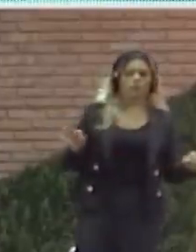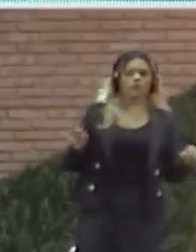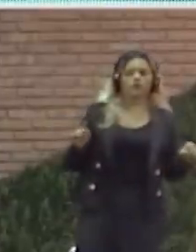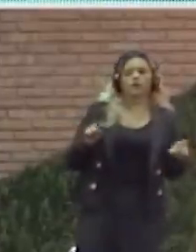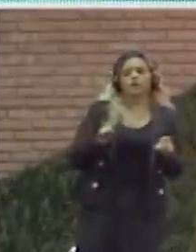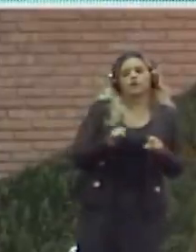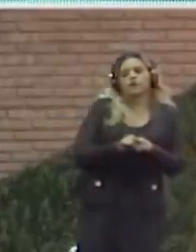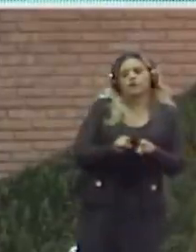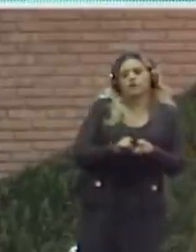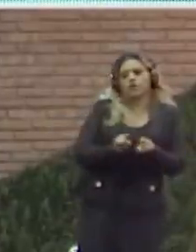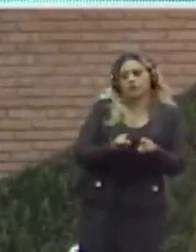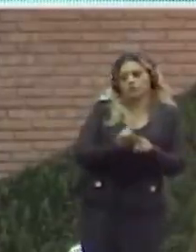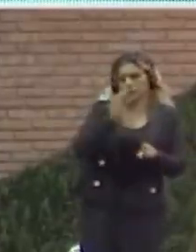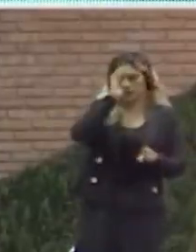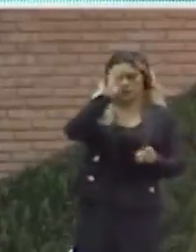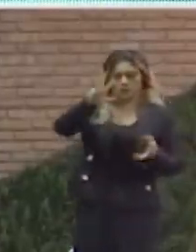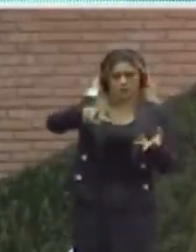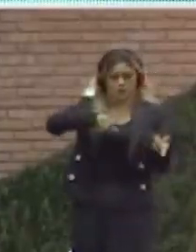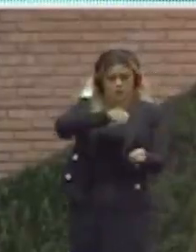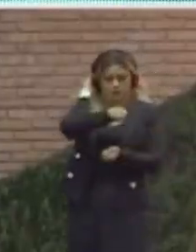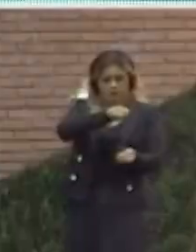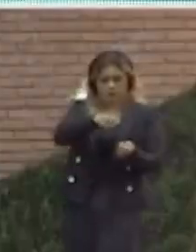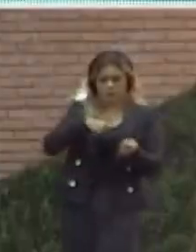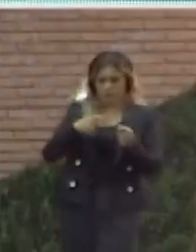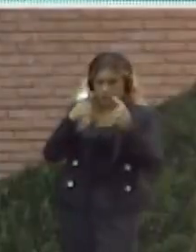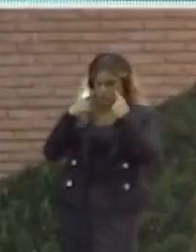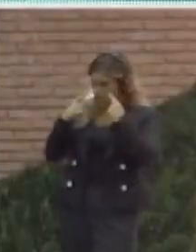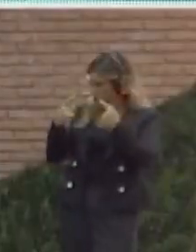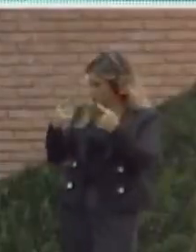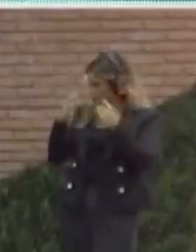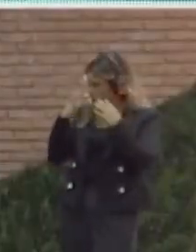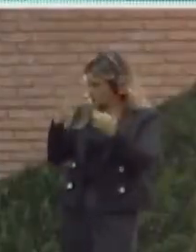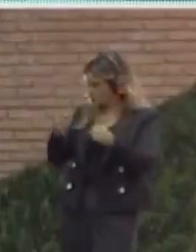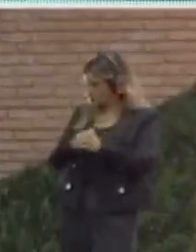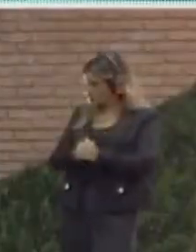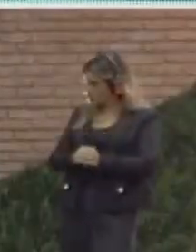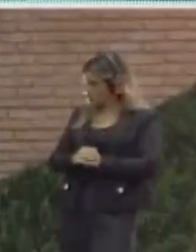questão da sustentabilidade, isso que me chamou a atenção. Dionísio, te devolvo a palavra.